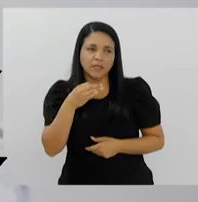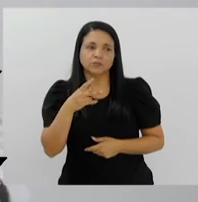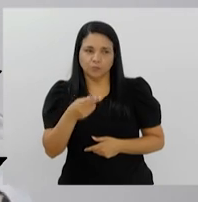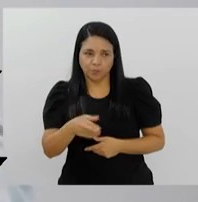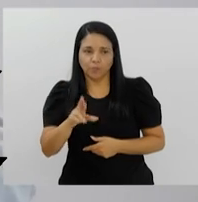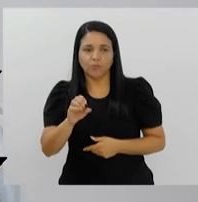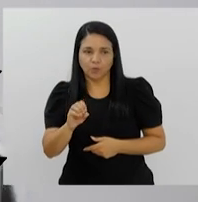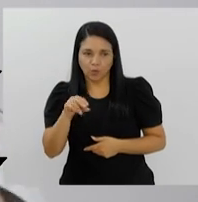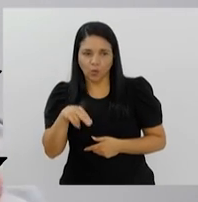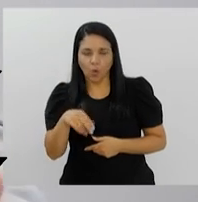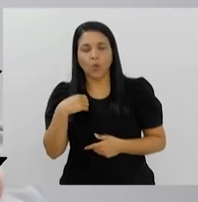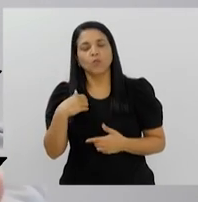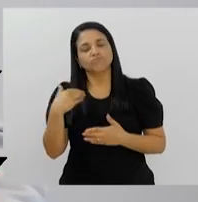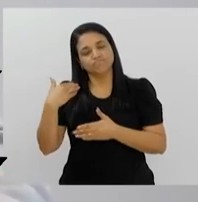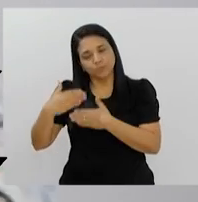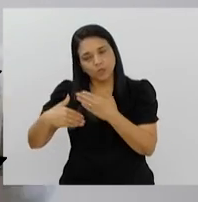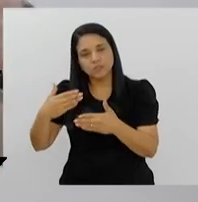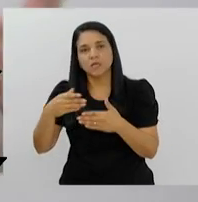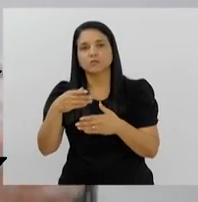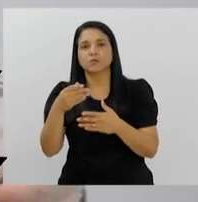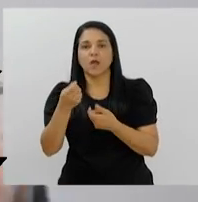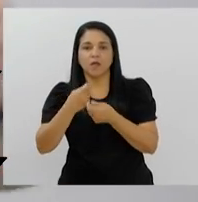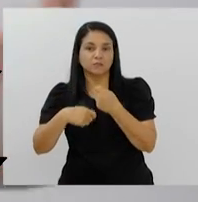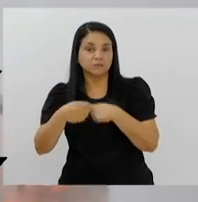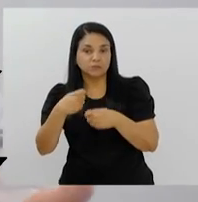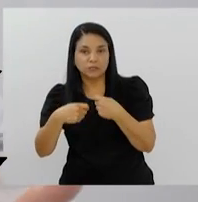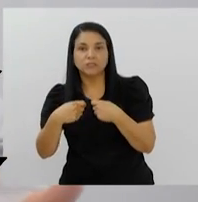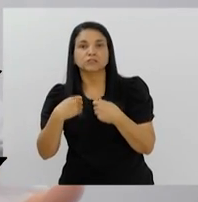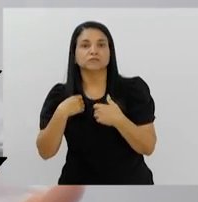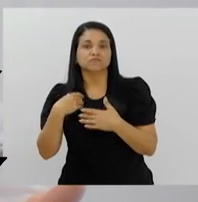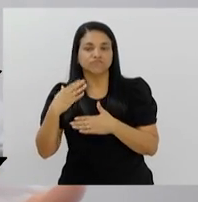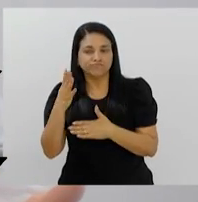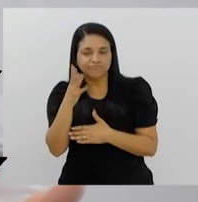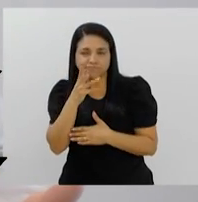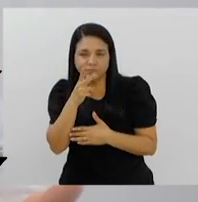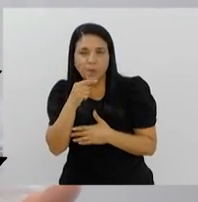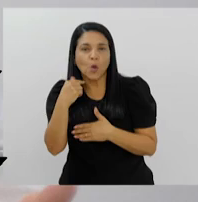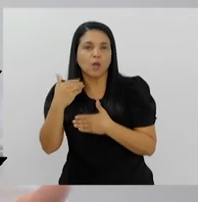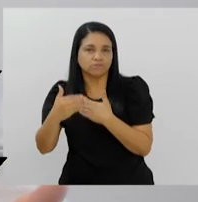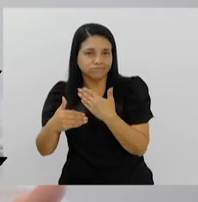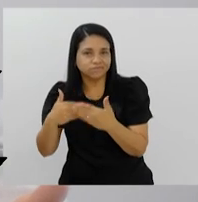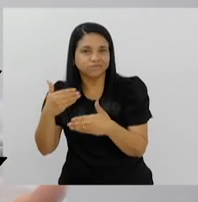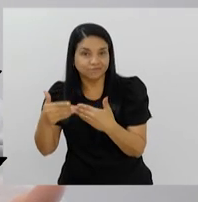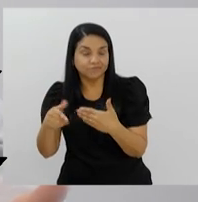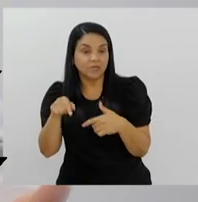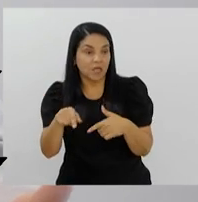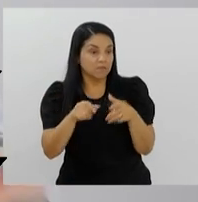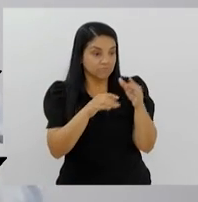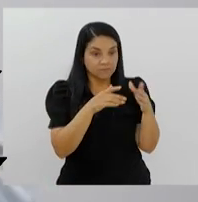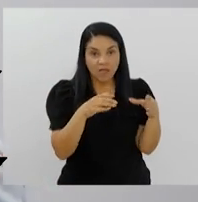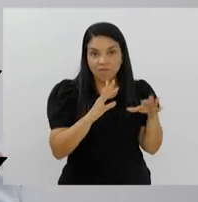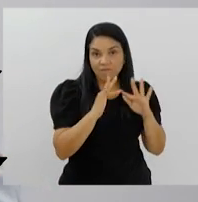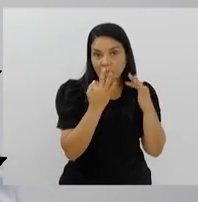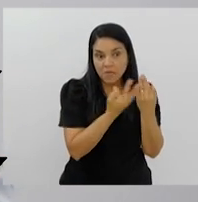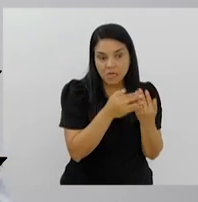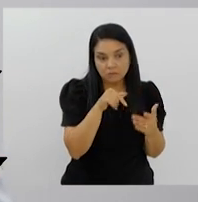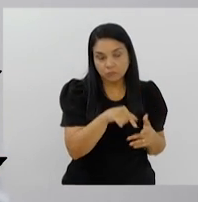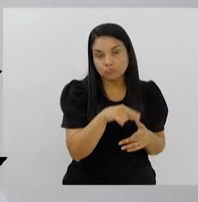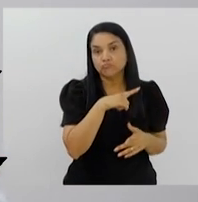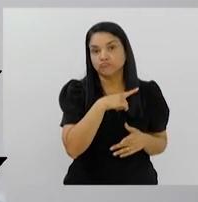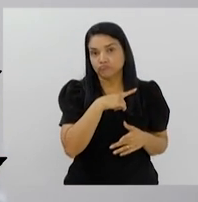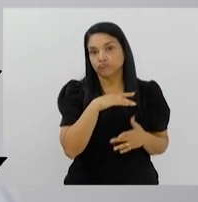processo do proc um processo administrativo vezes a pessoa tá doente tá precisando resolver o problema muitas vezes tem medo